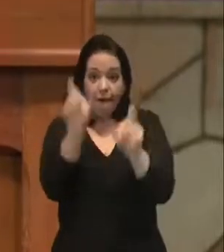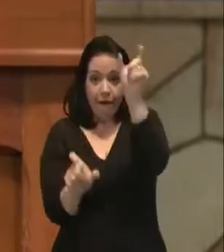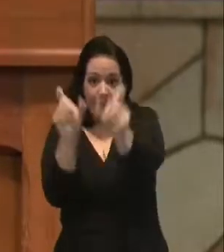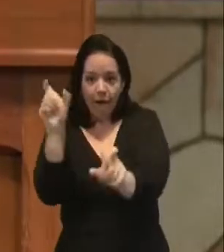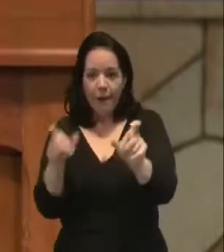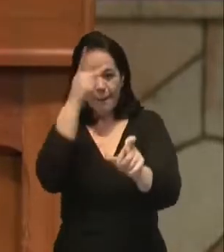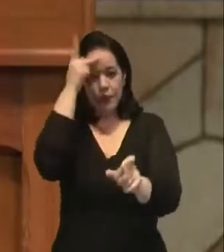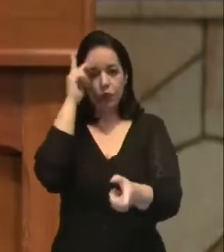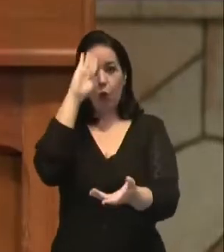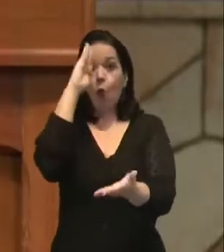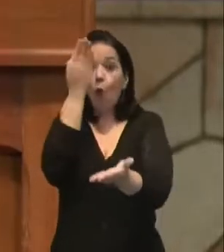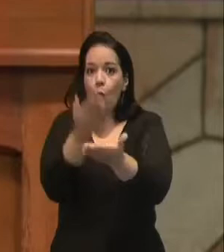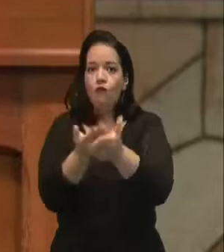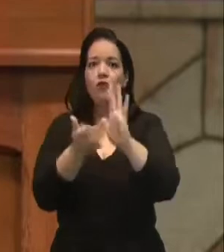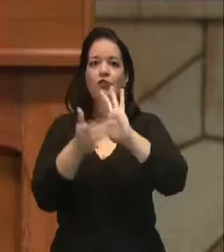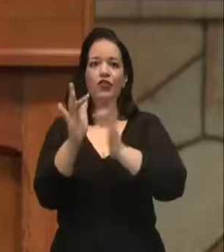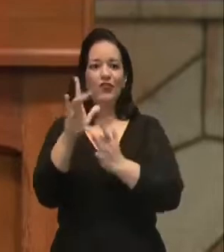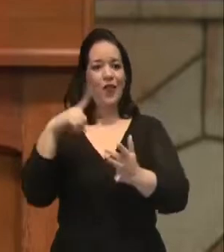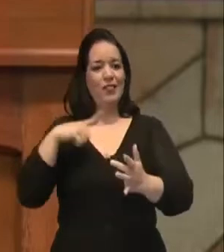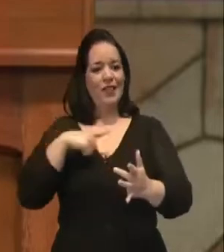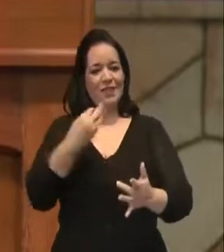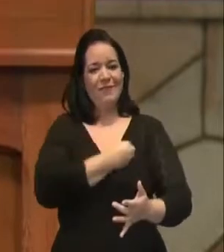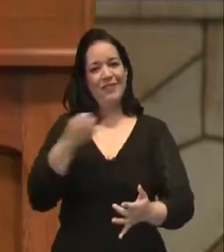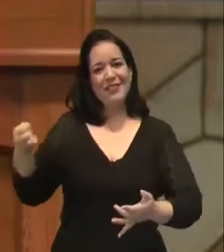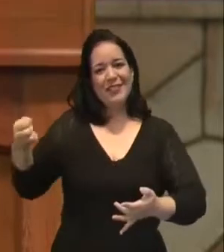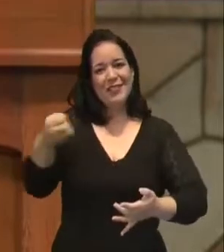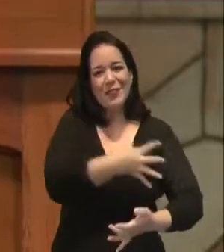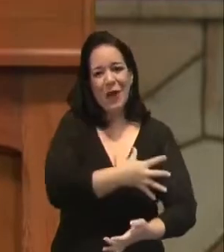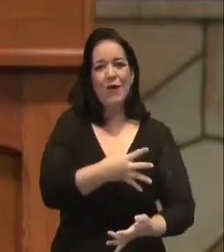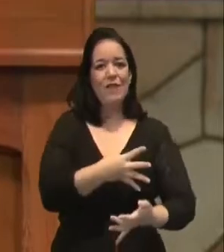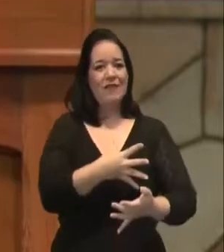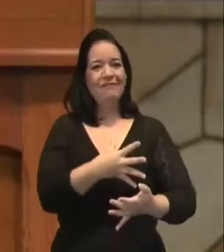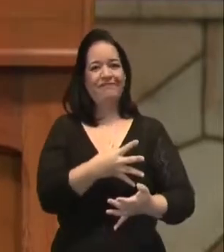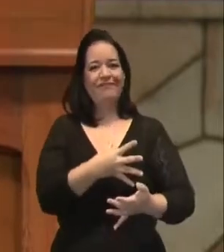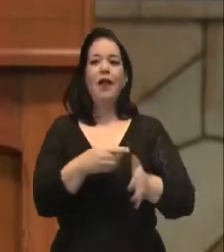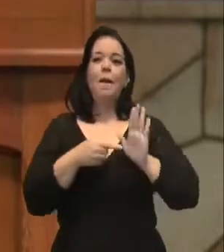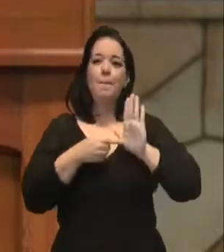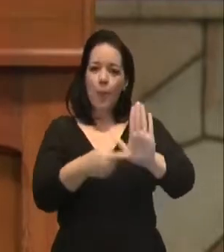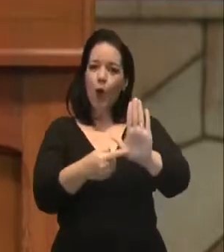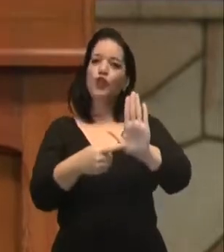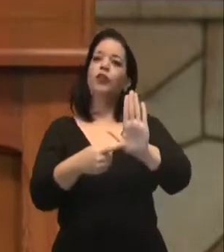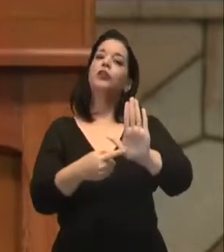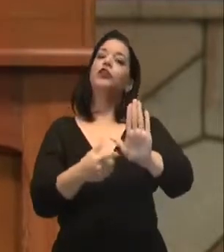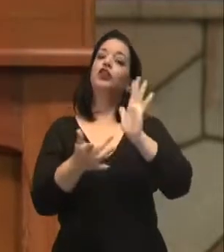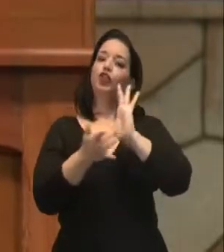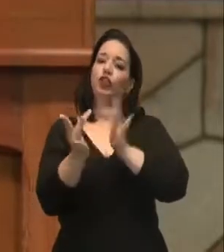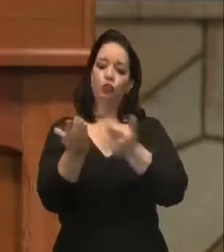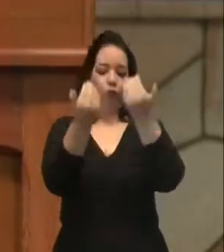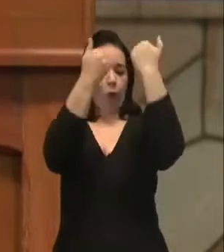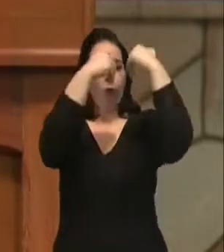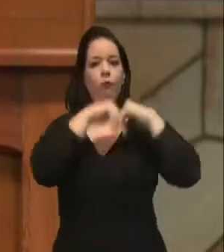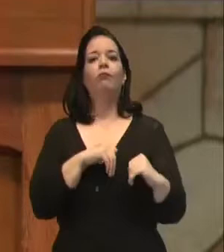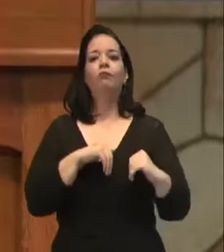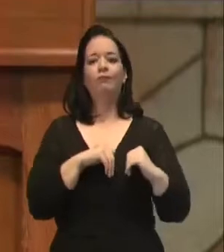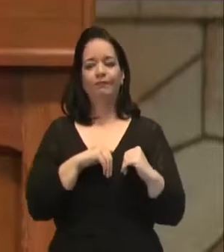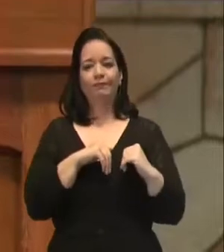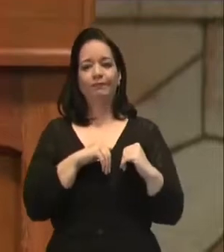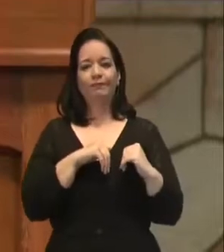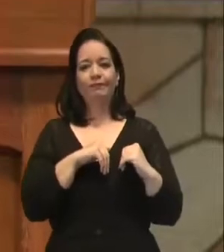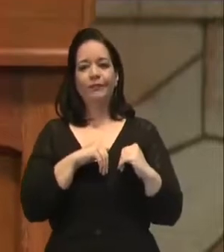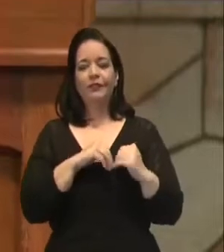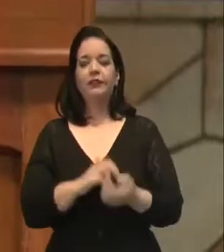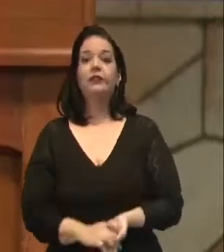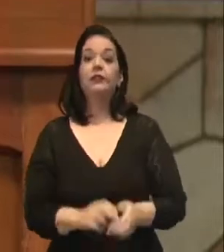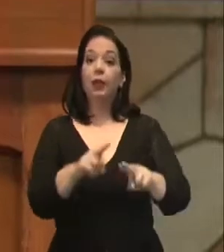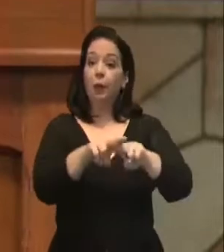identifica, a igreja está viva, como nós veremos daqui a pouco, em Cristo. Então, por causa de Jesus, por